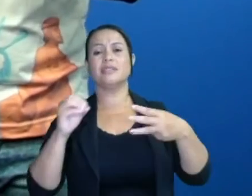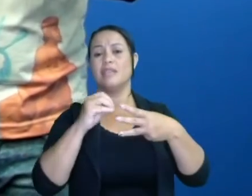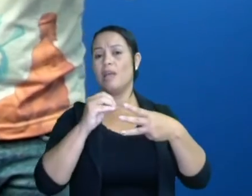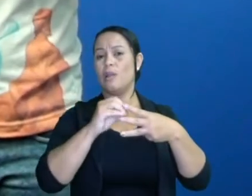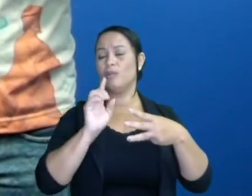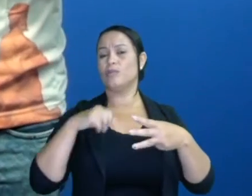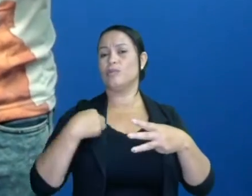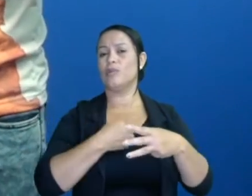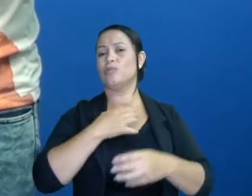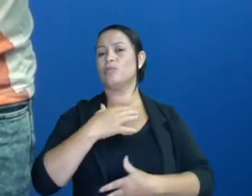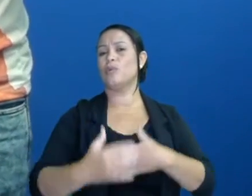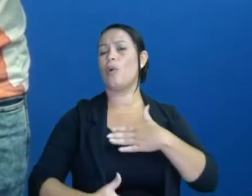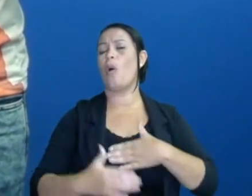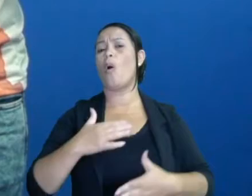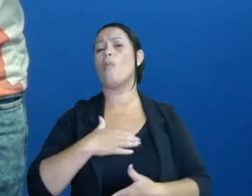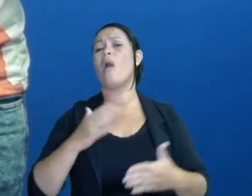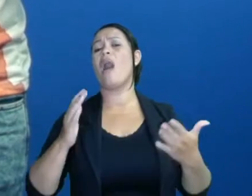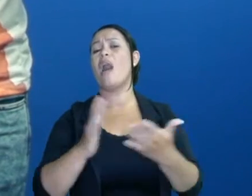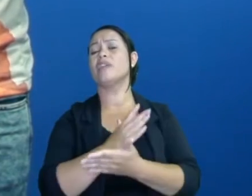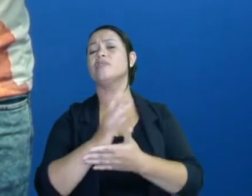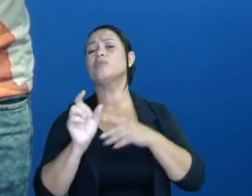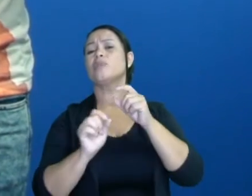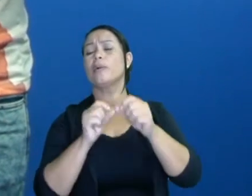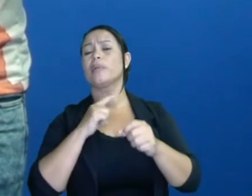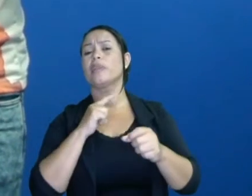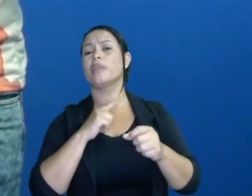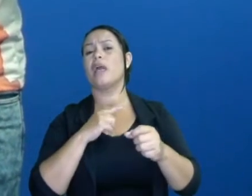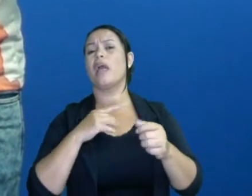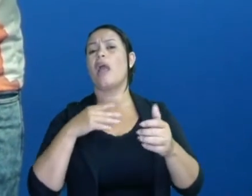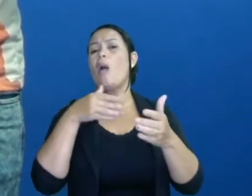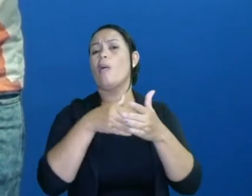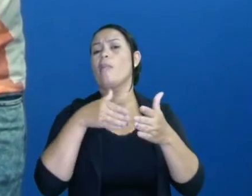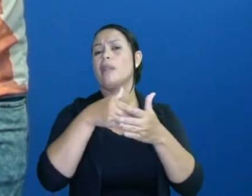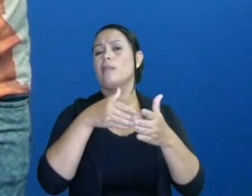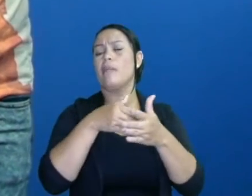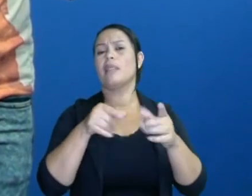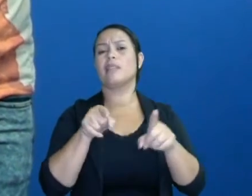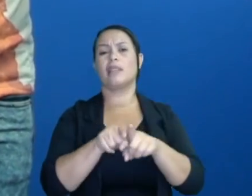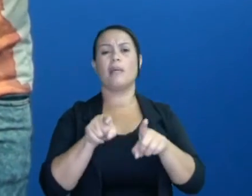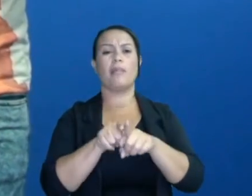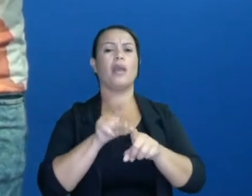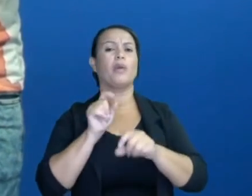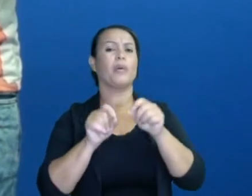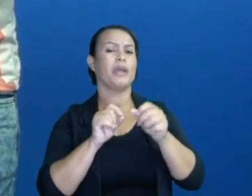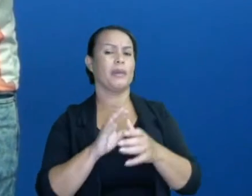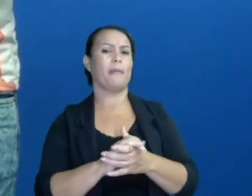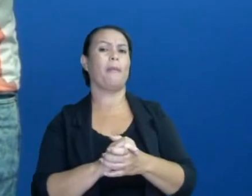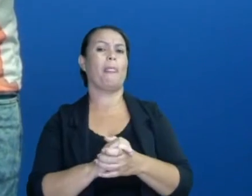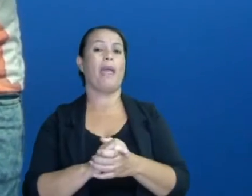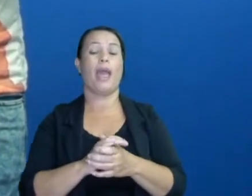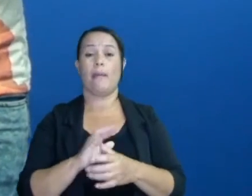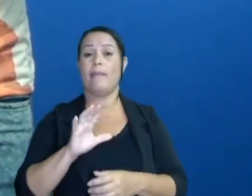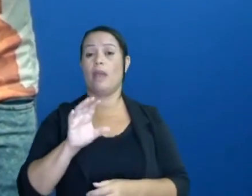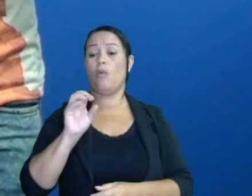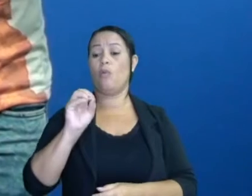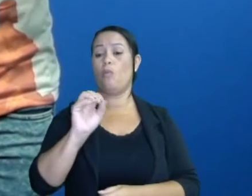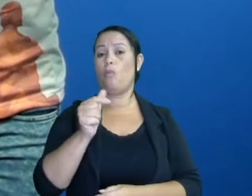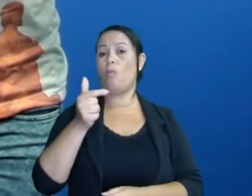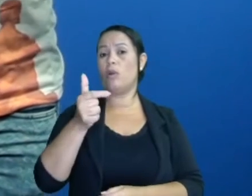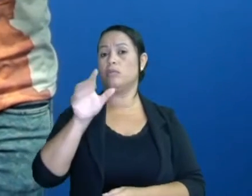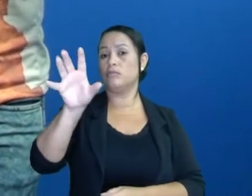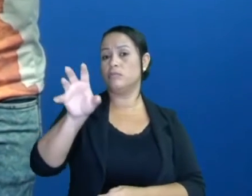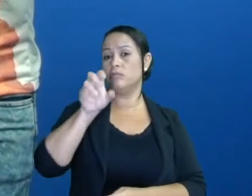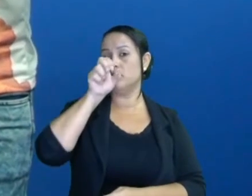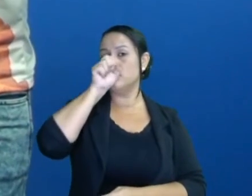Às vezes, quando há algum impedimento nessa janelinha em que ela pega o oxigênio, como por